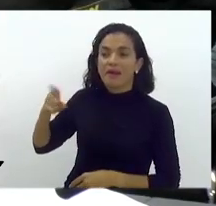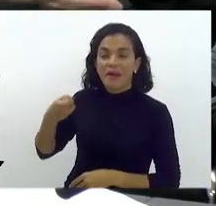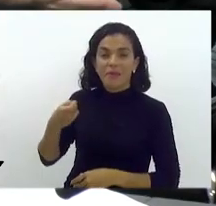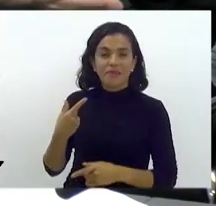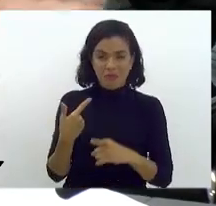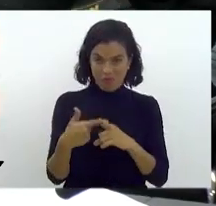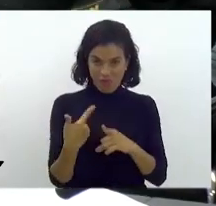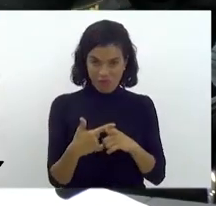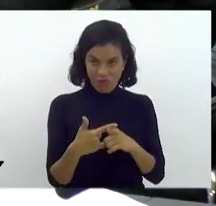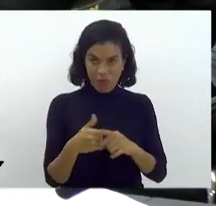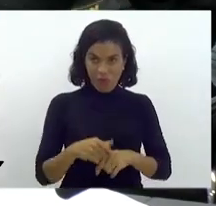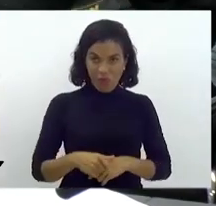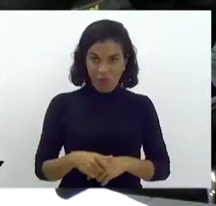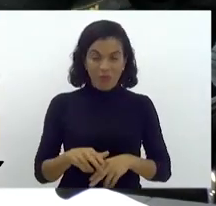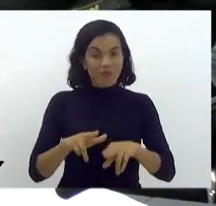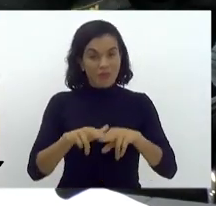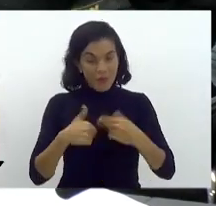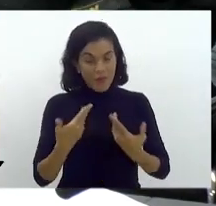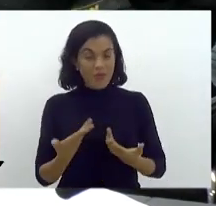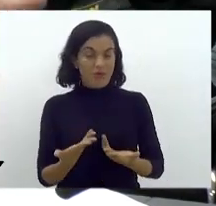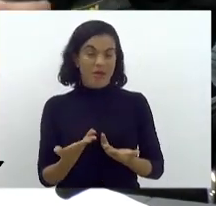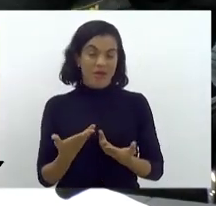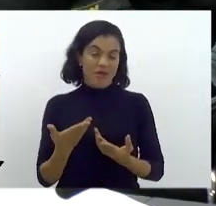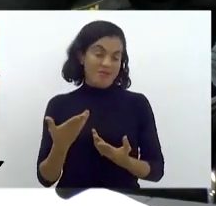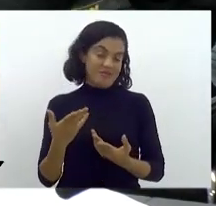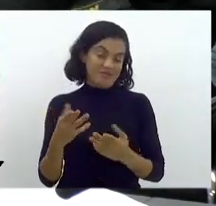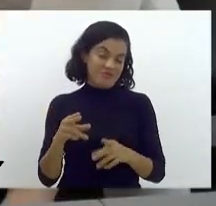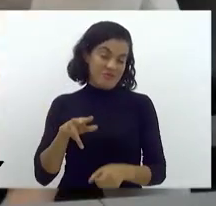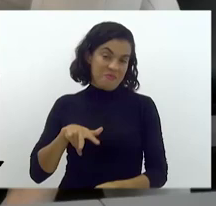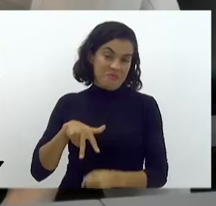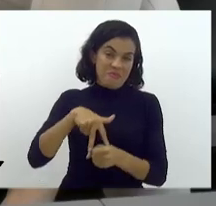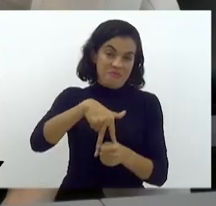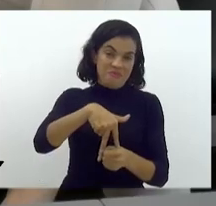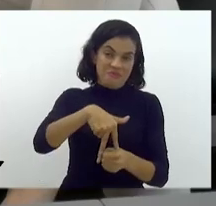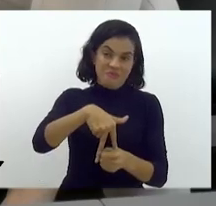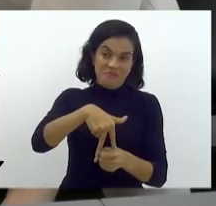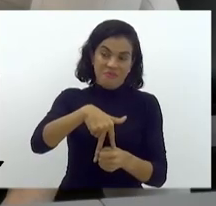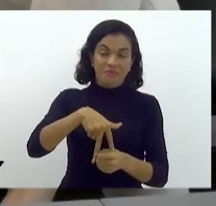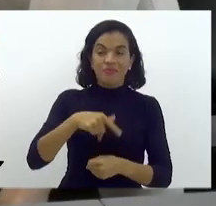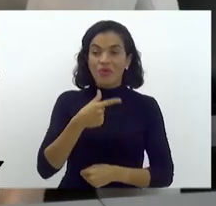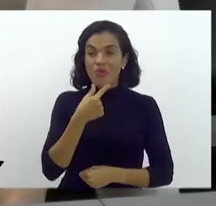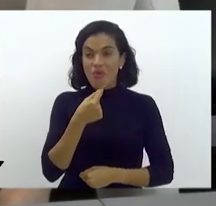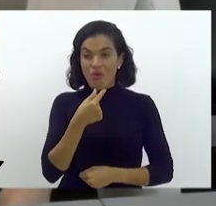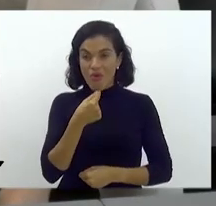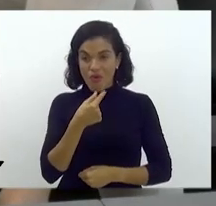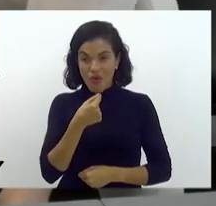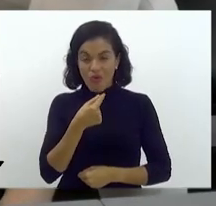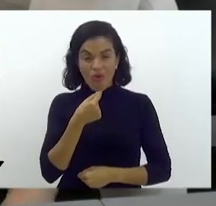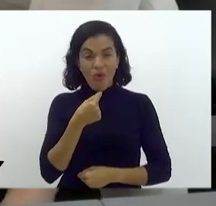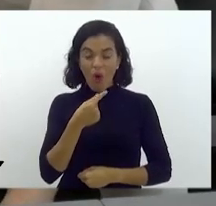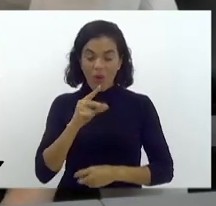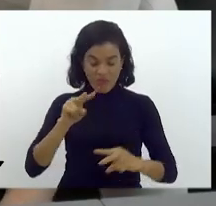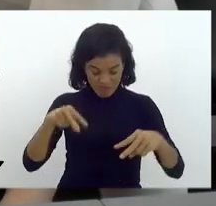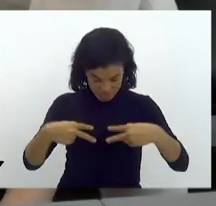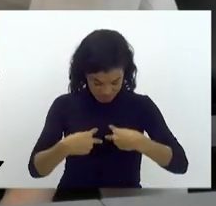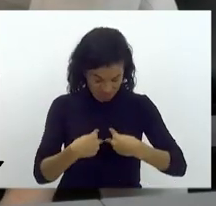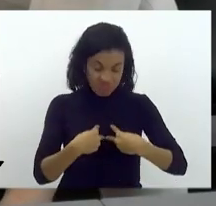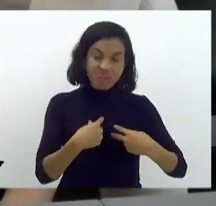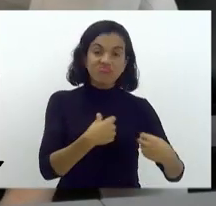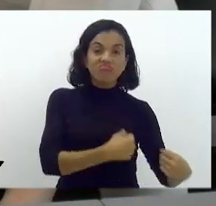por quê Por causa do sistema que o homem se considera